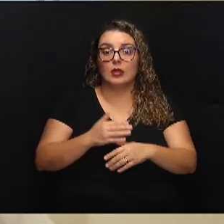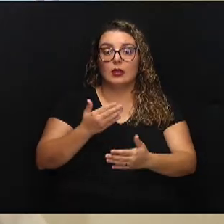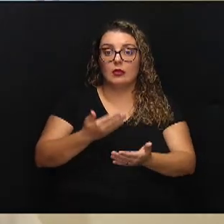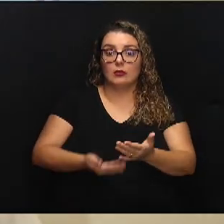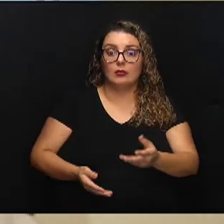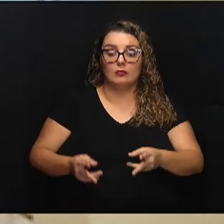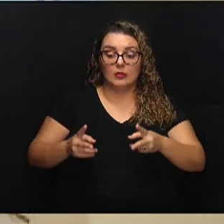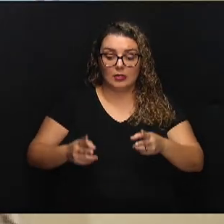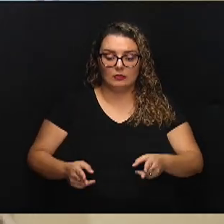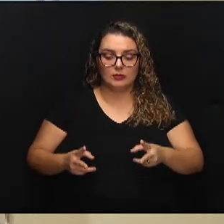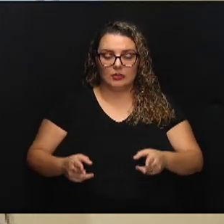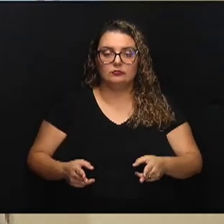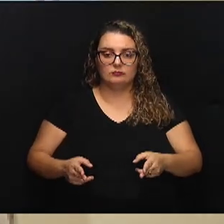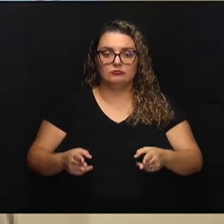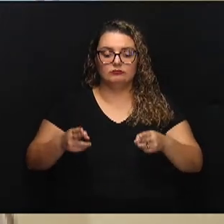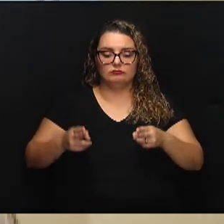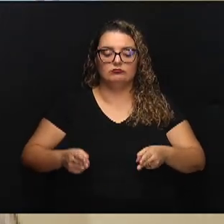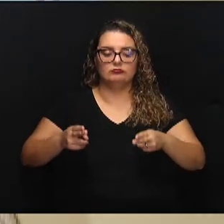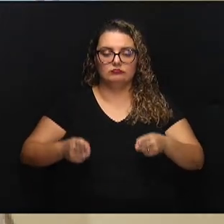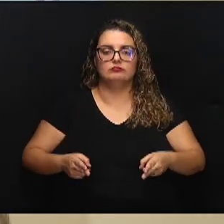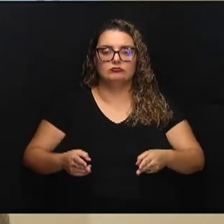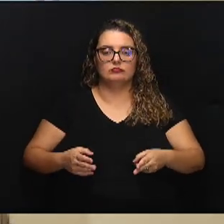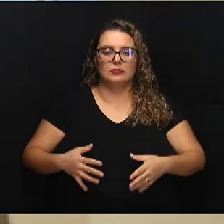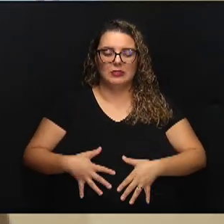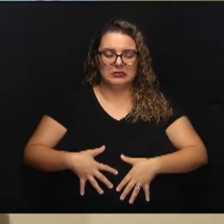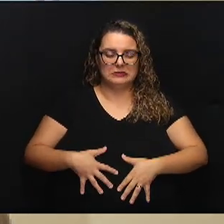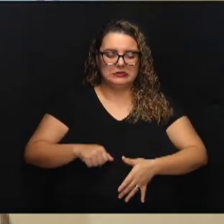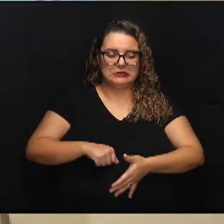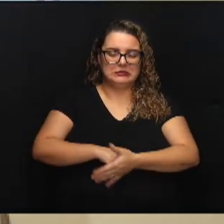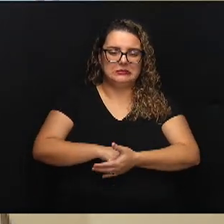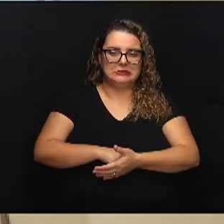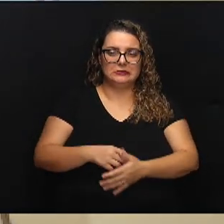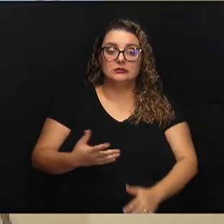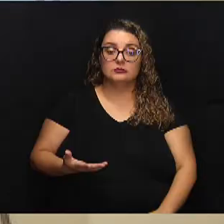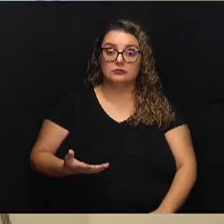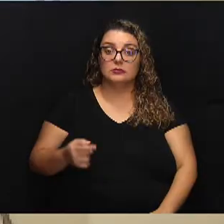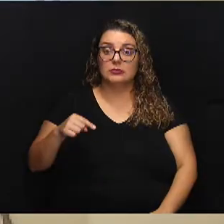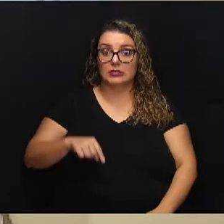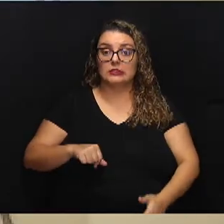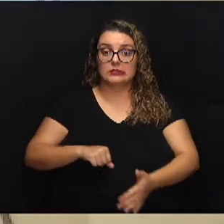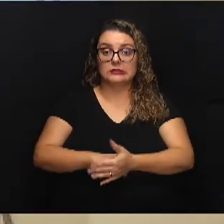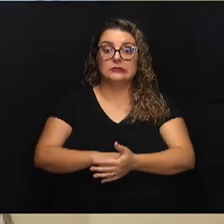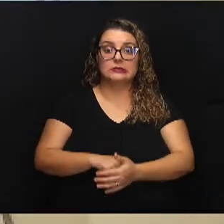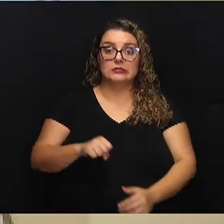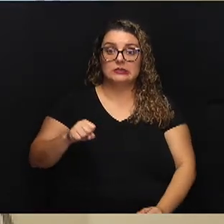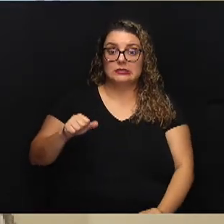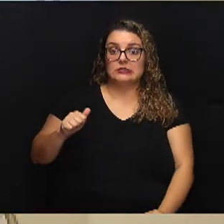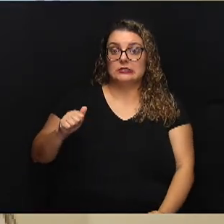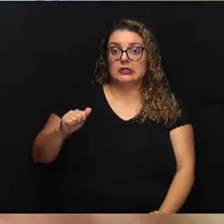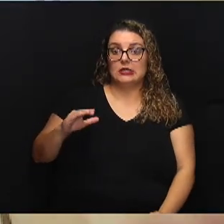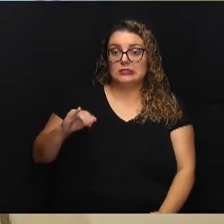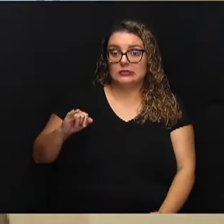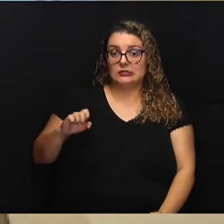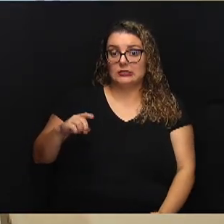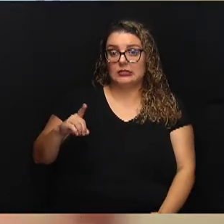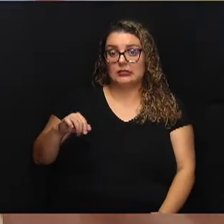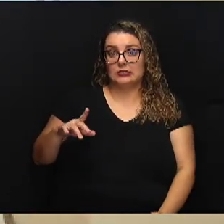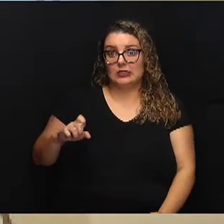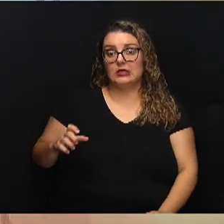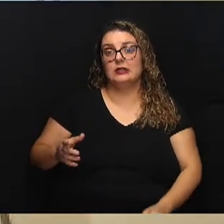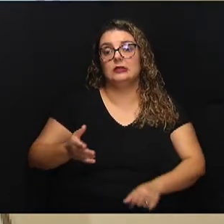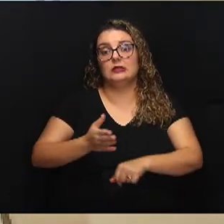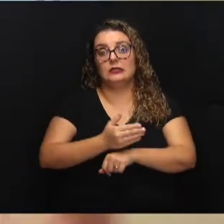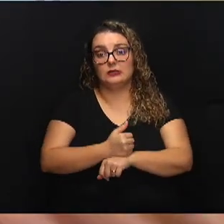porque fica com a sensação de que está estufada, e essa sensação de saciedade precoce.